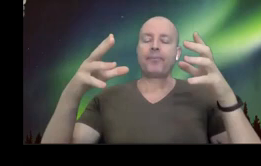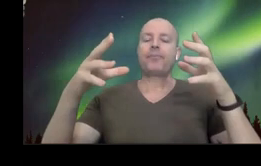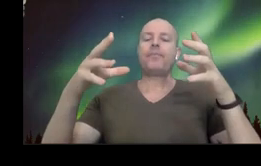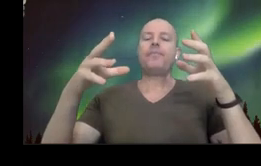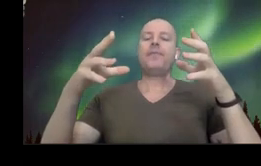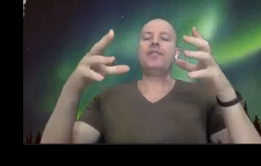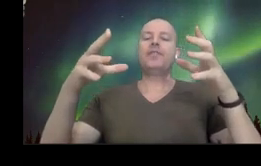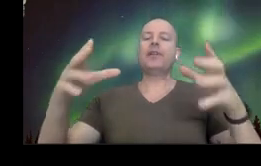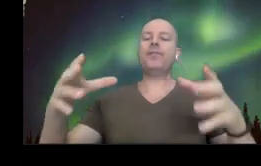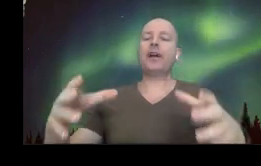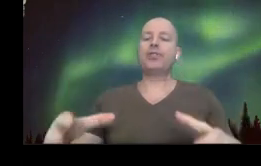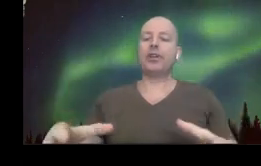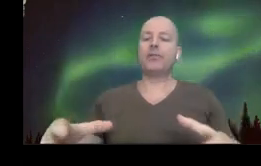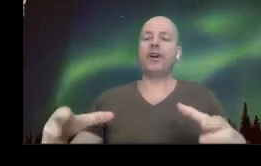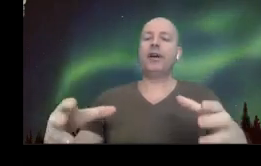área